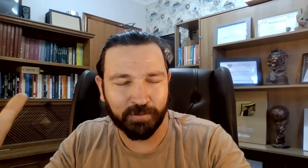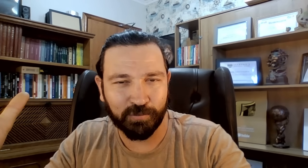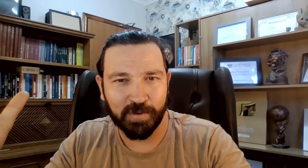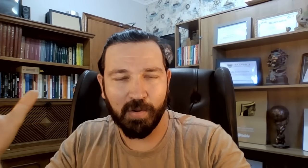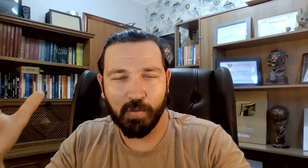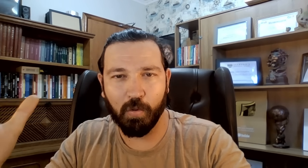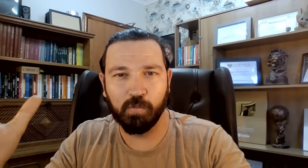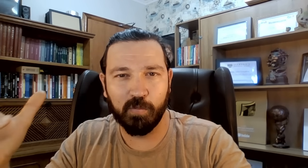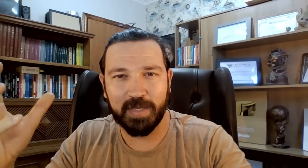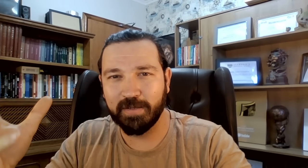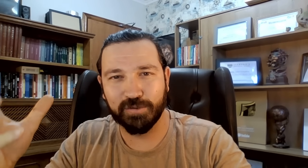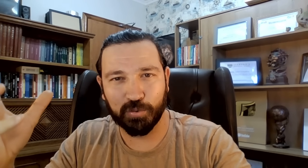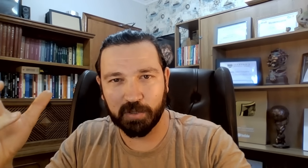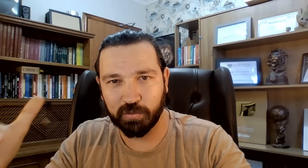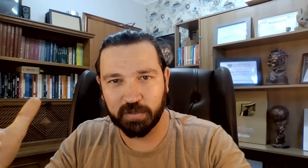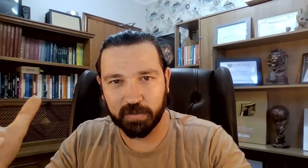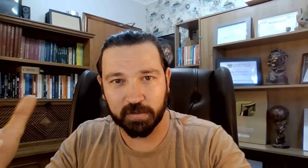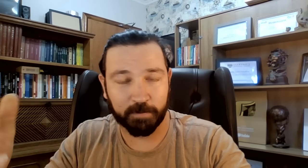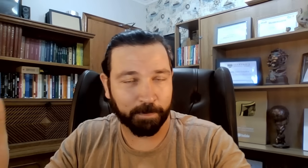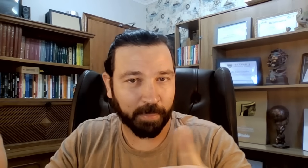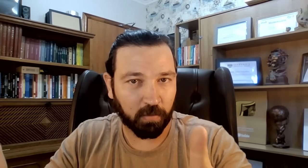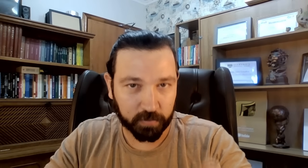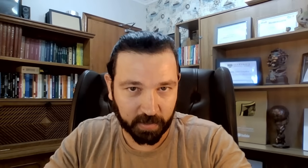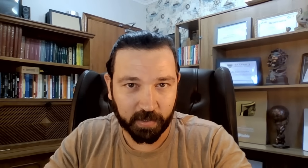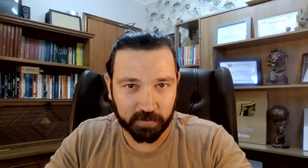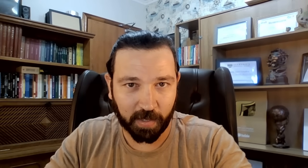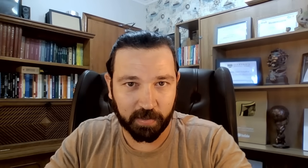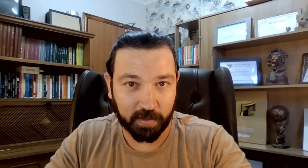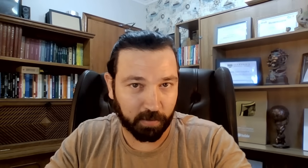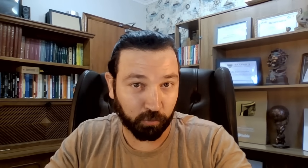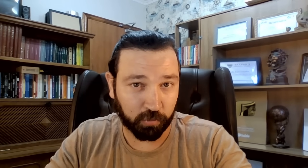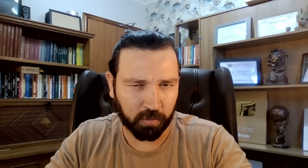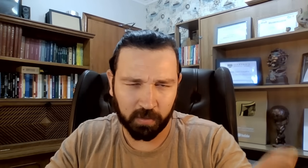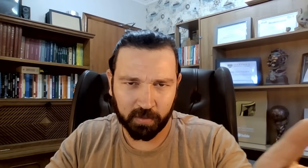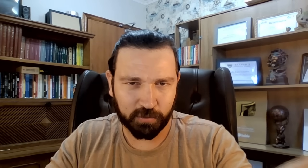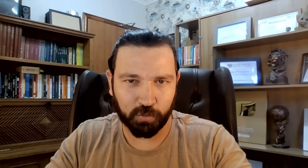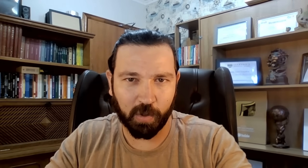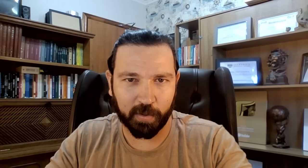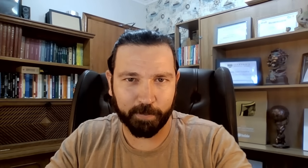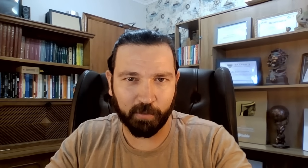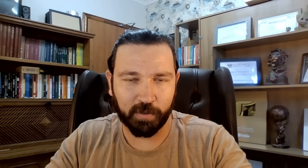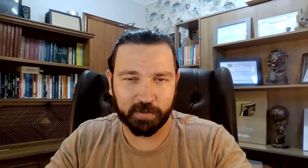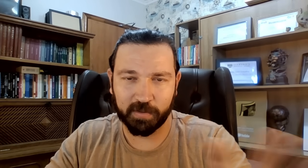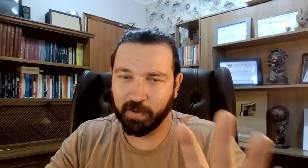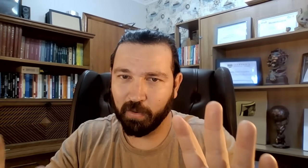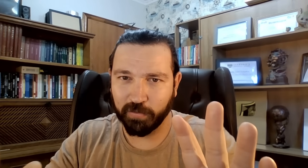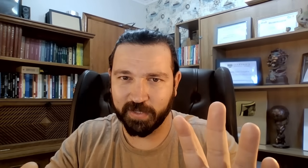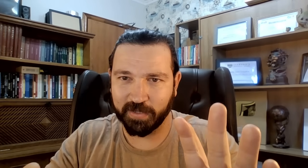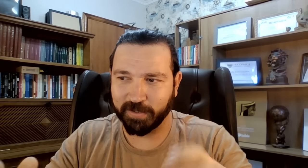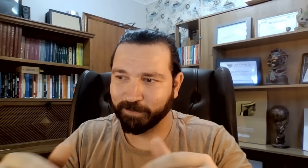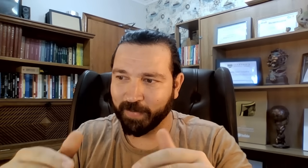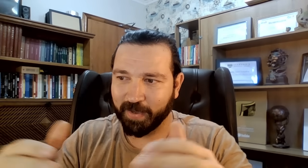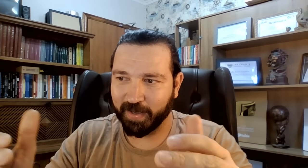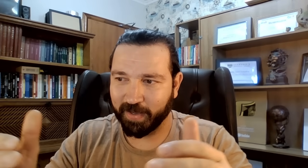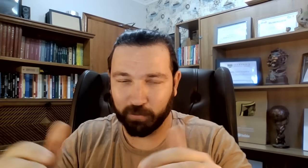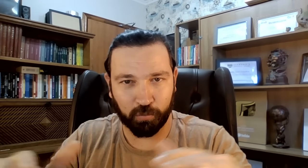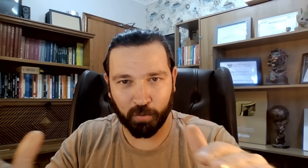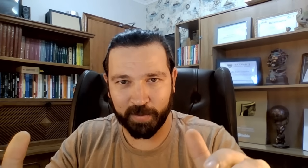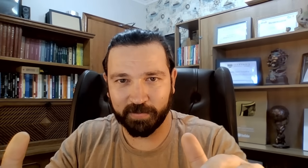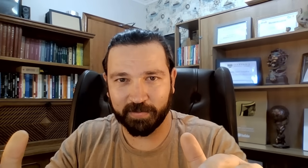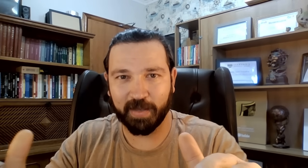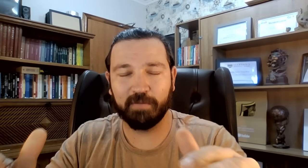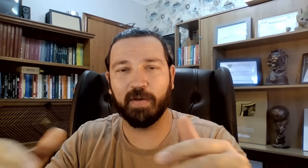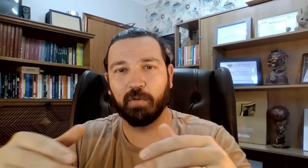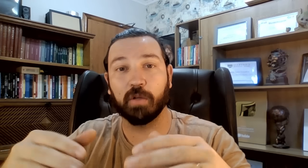um ano como Ministro da Justiça Você acreditaria que ele mudou de uma hora para outra ou seja Ah